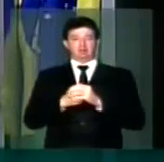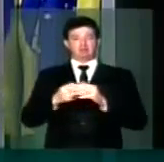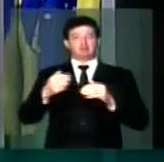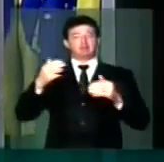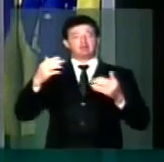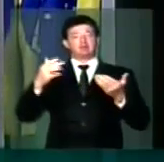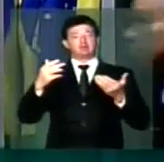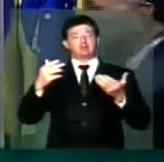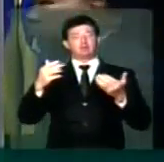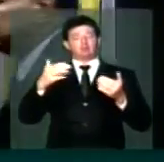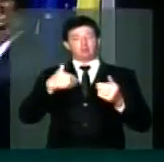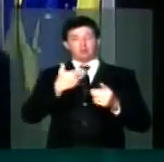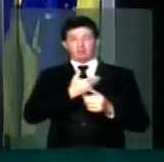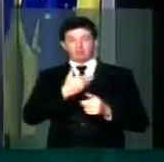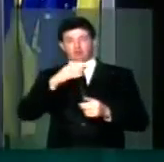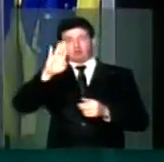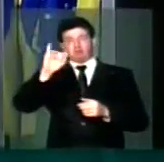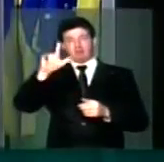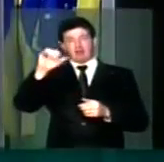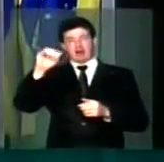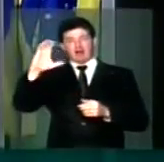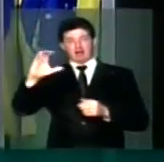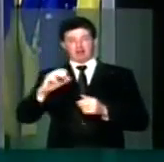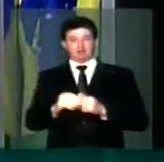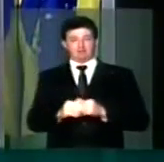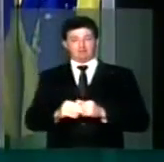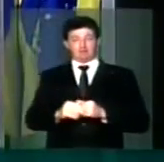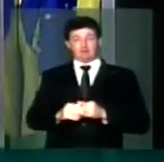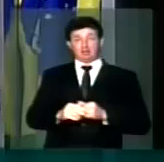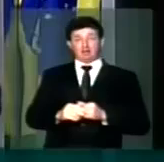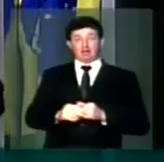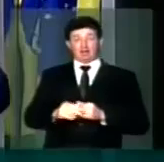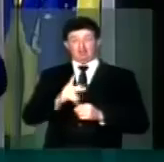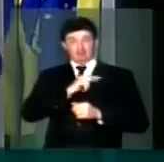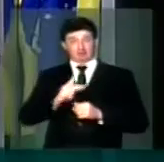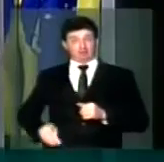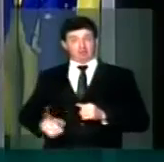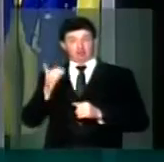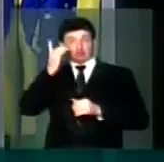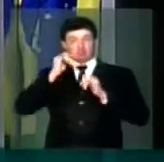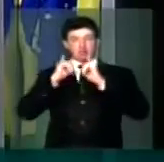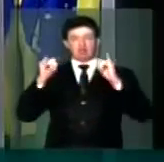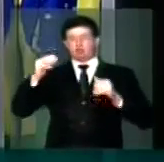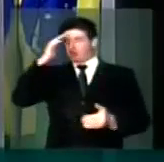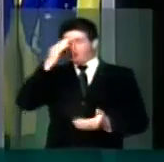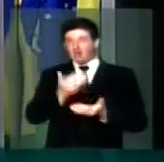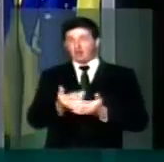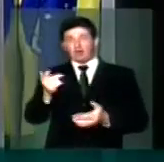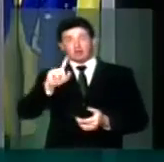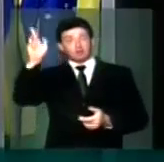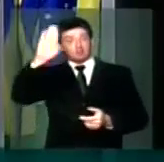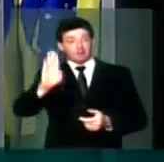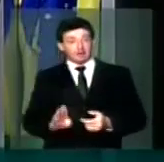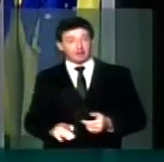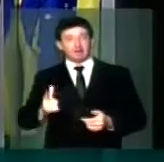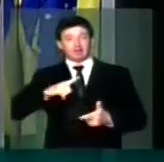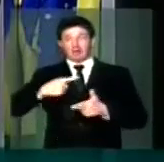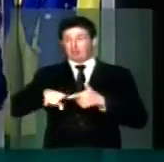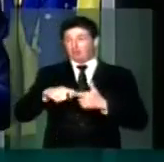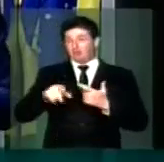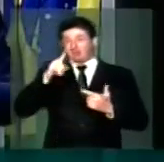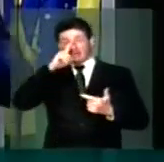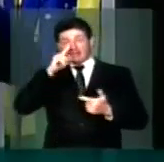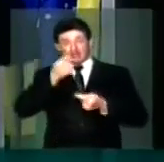amigo deputado Bilac, em comício, a presidente afirma: não acreditem que o Brasil está numa situação